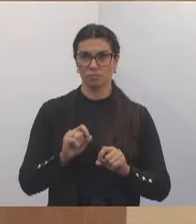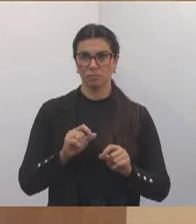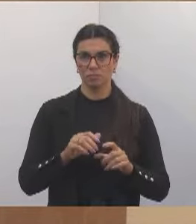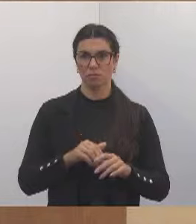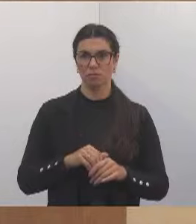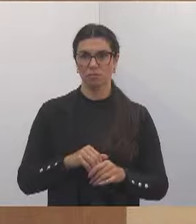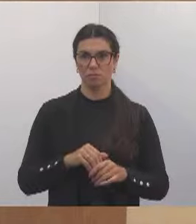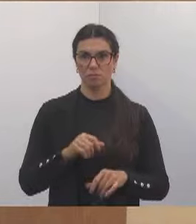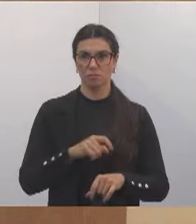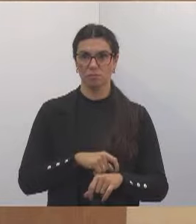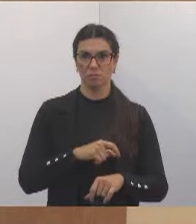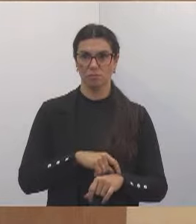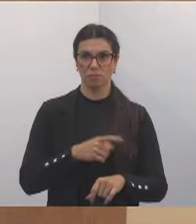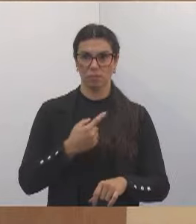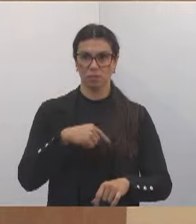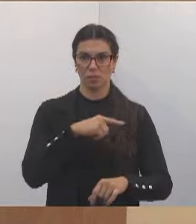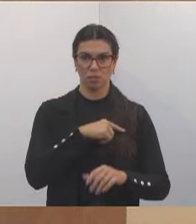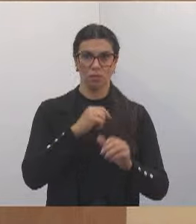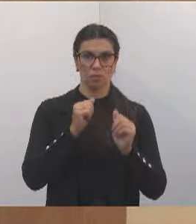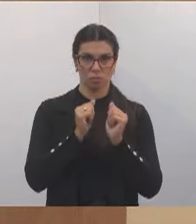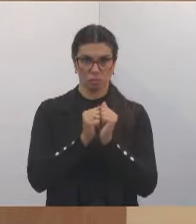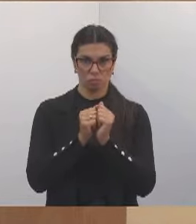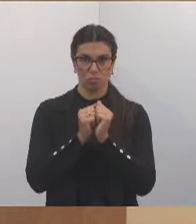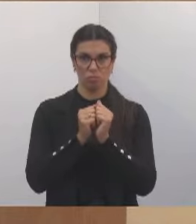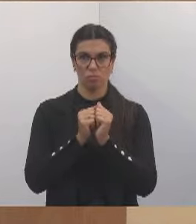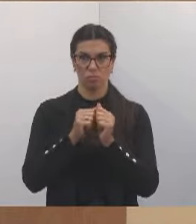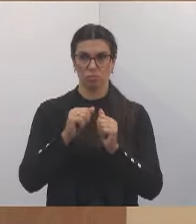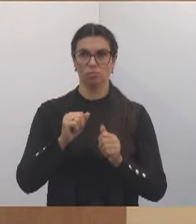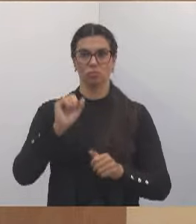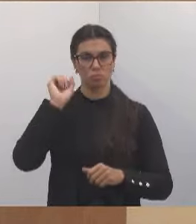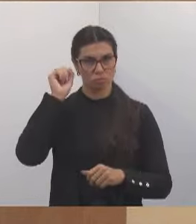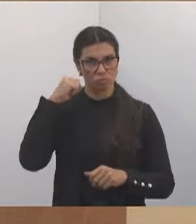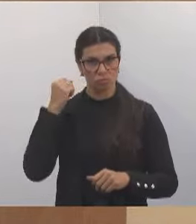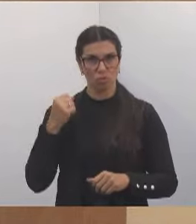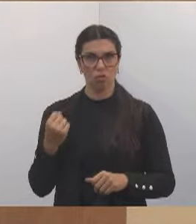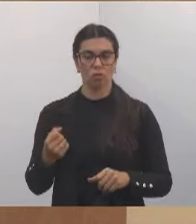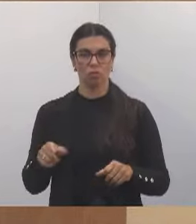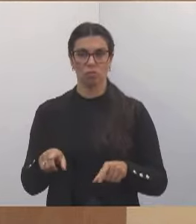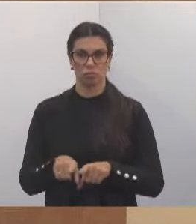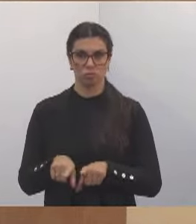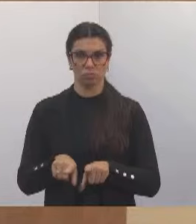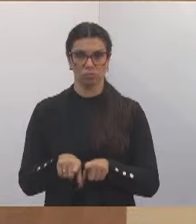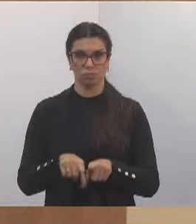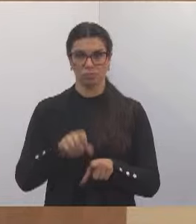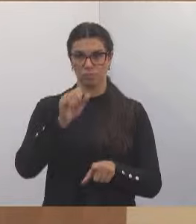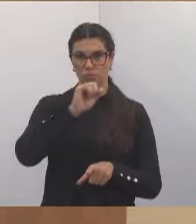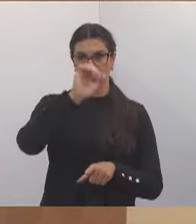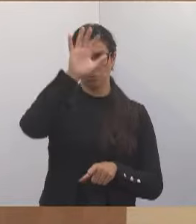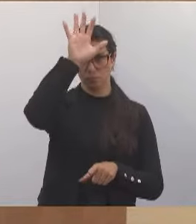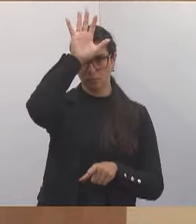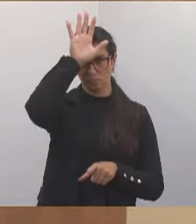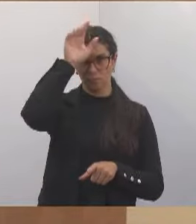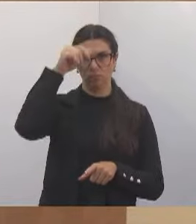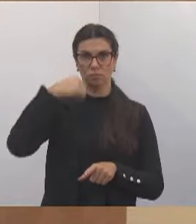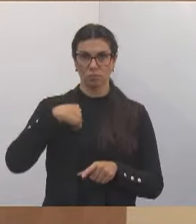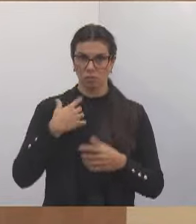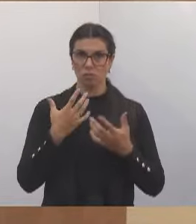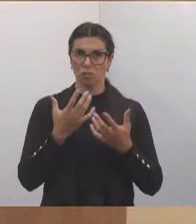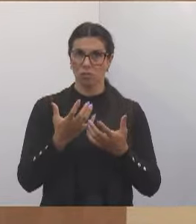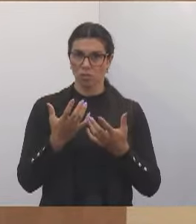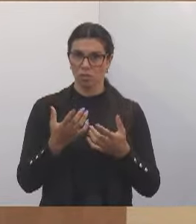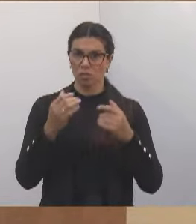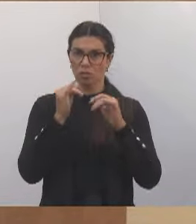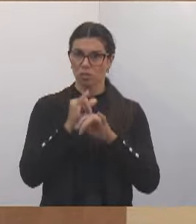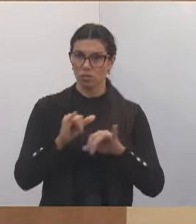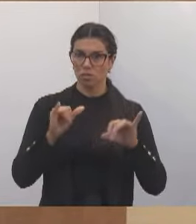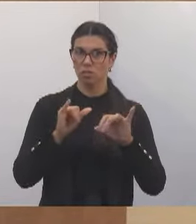momento que a gente está junto nessa. Soninha também, o Rodrigo. Eu faço questão de dizer aqui